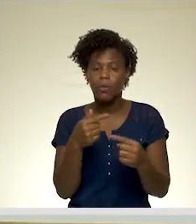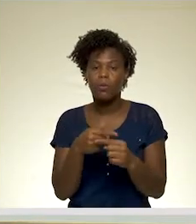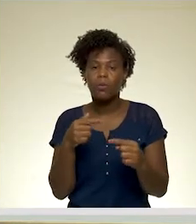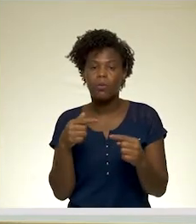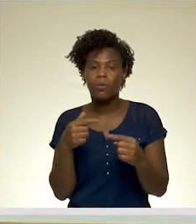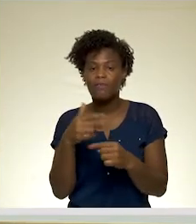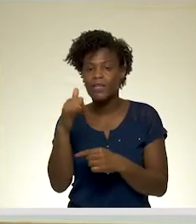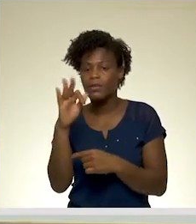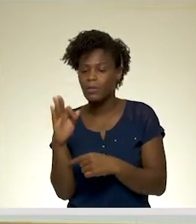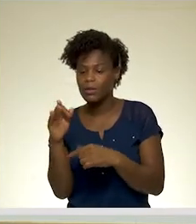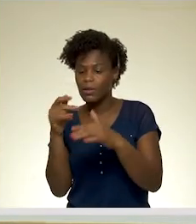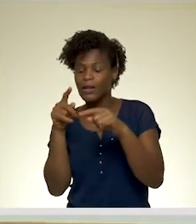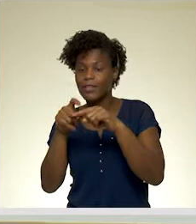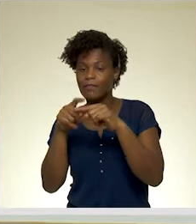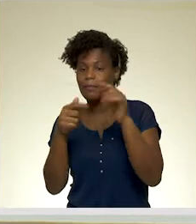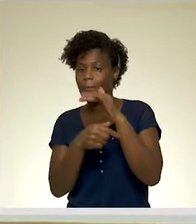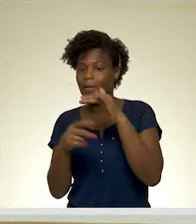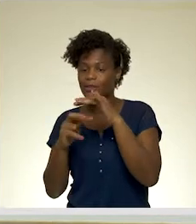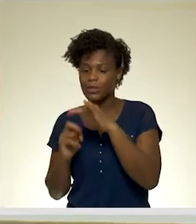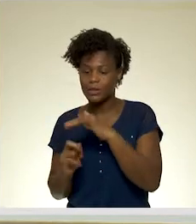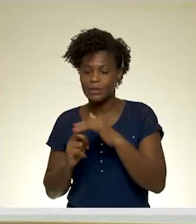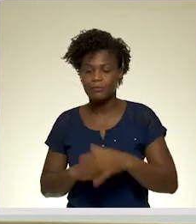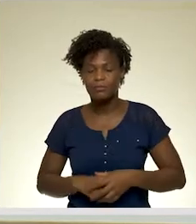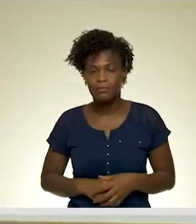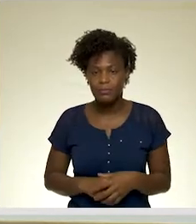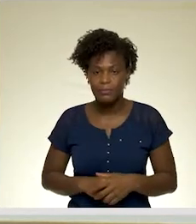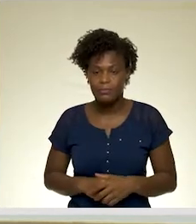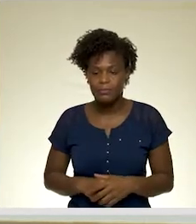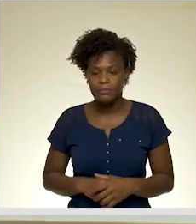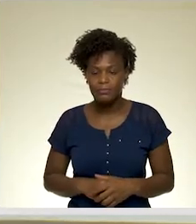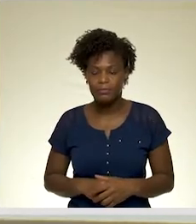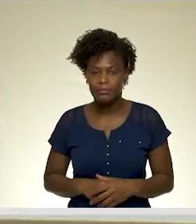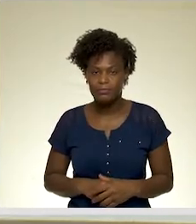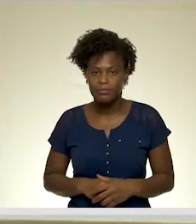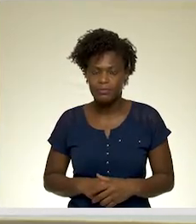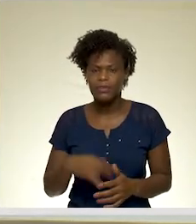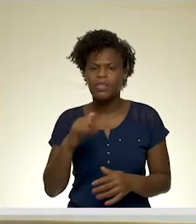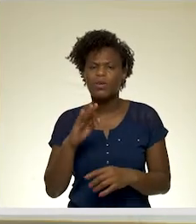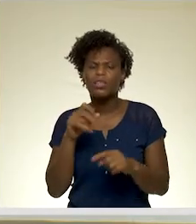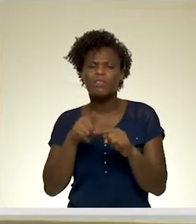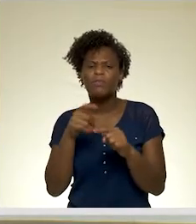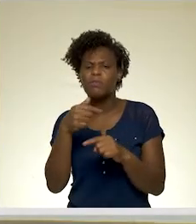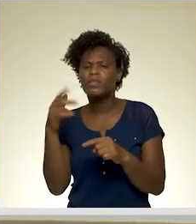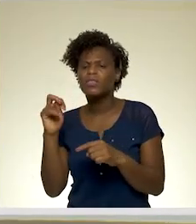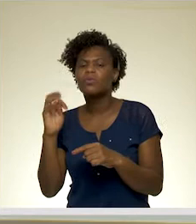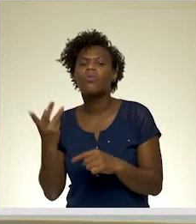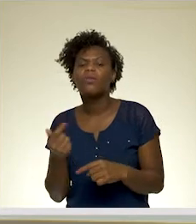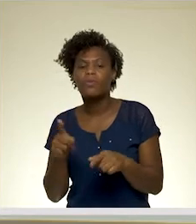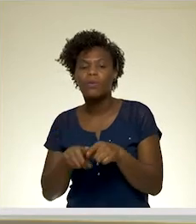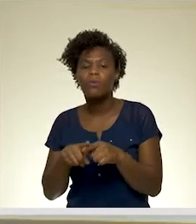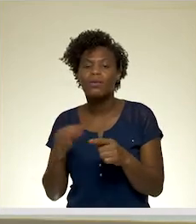a 24 a dividir por menos 3. 24 a dividir por menos 3